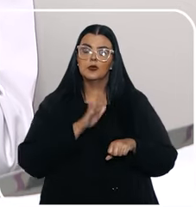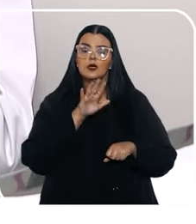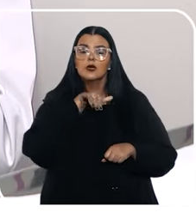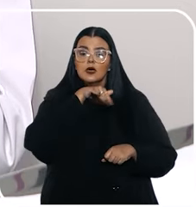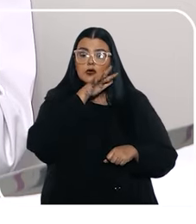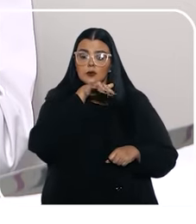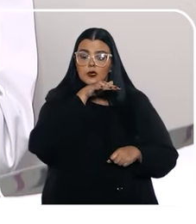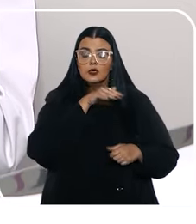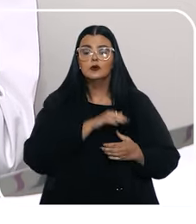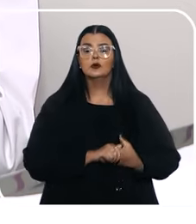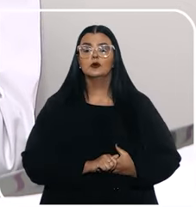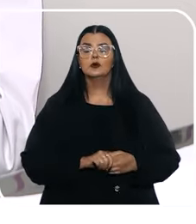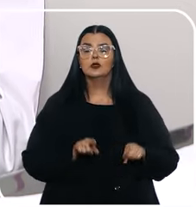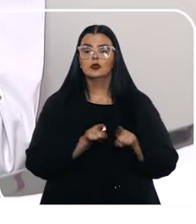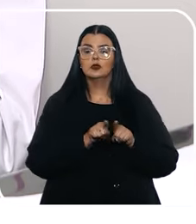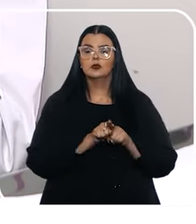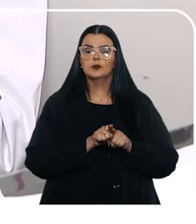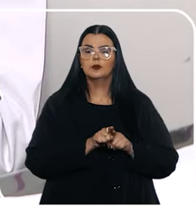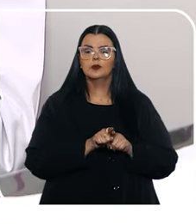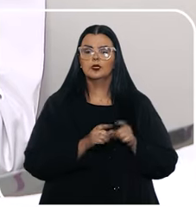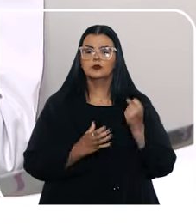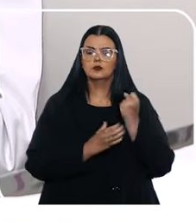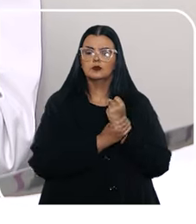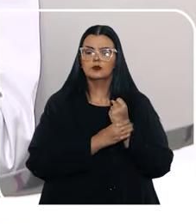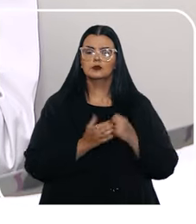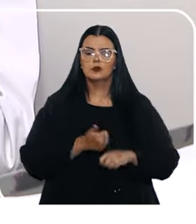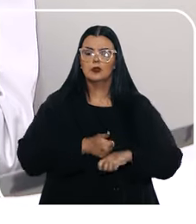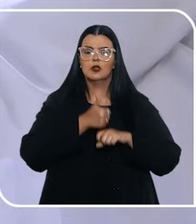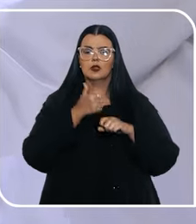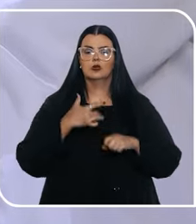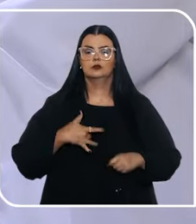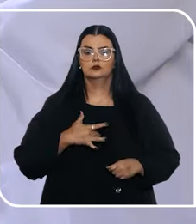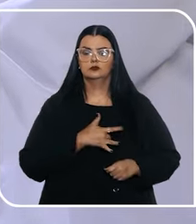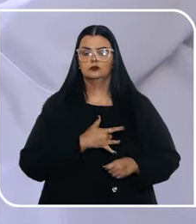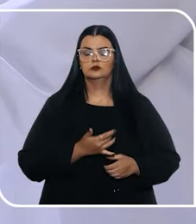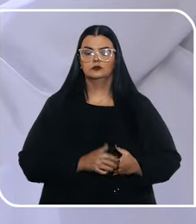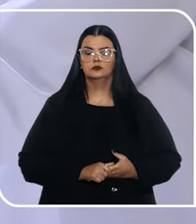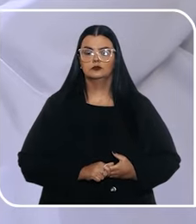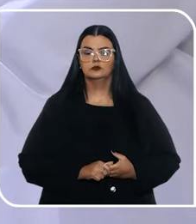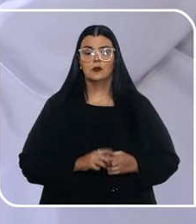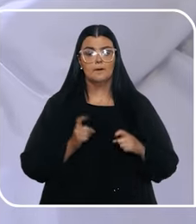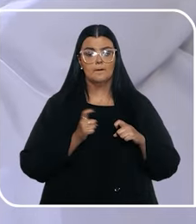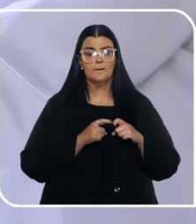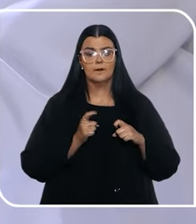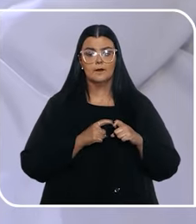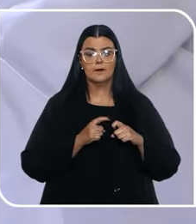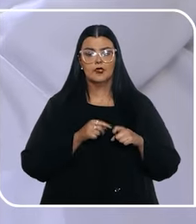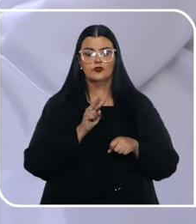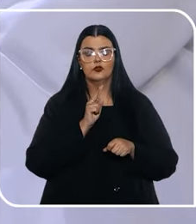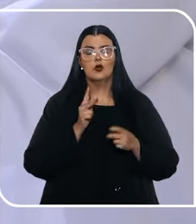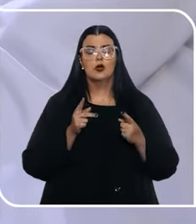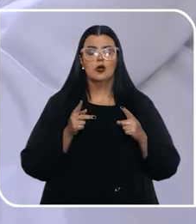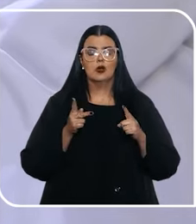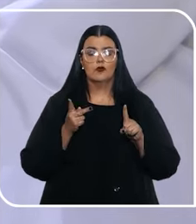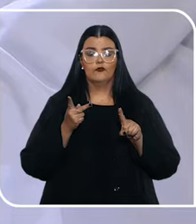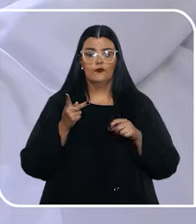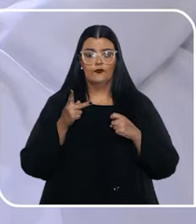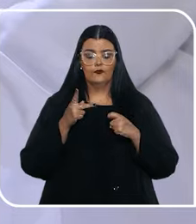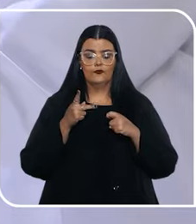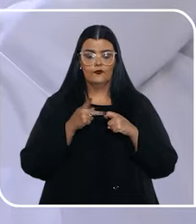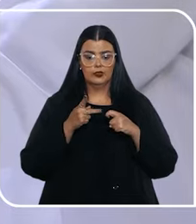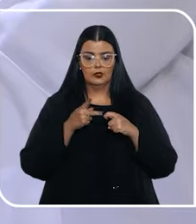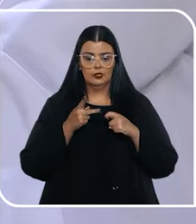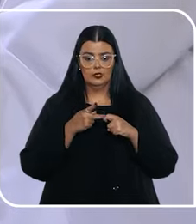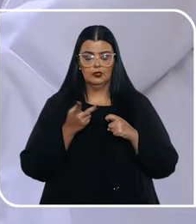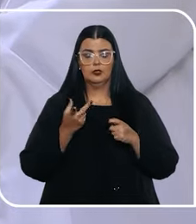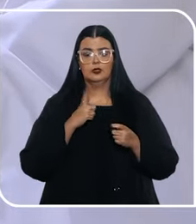os nossos animais e que garantam mais qualidade de vida. Como médico veterinário, nosso papel é